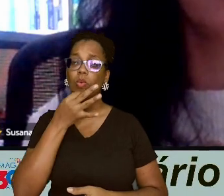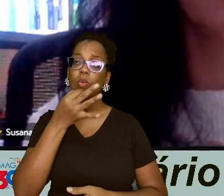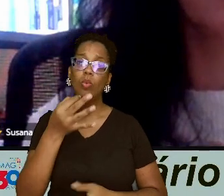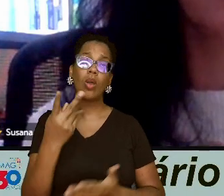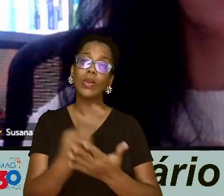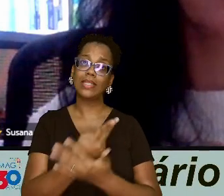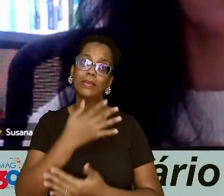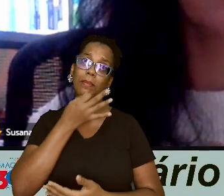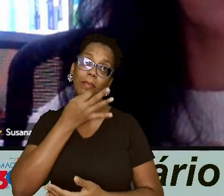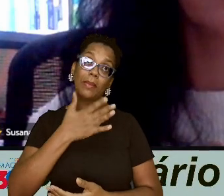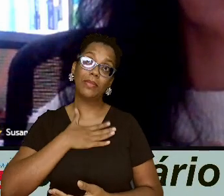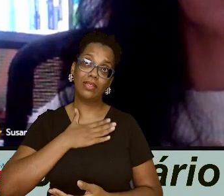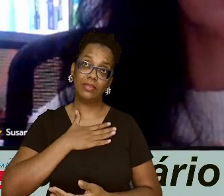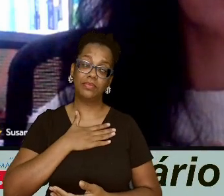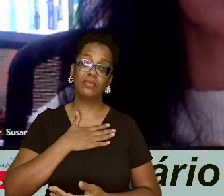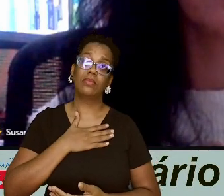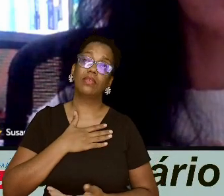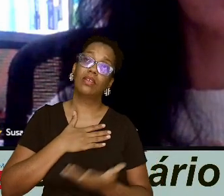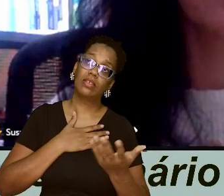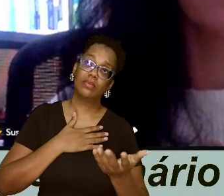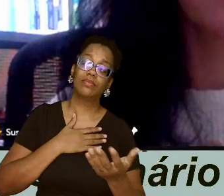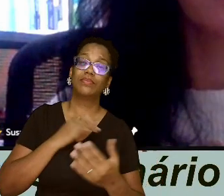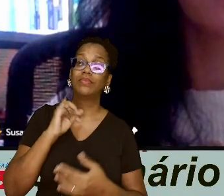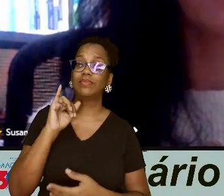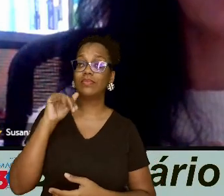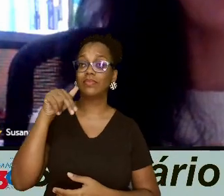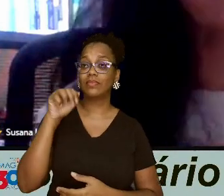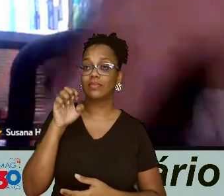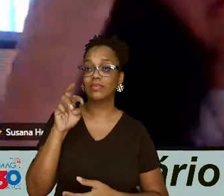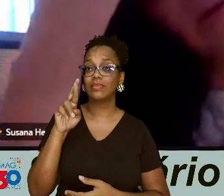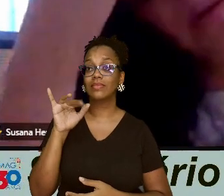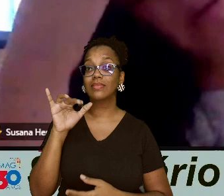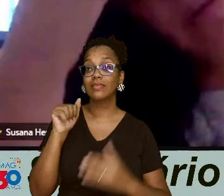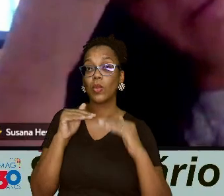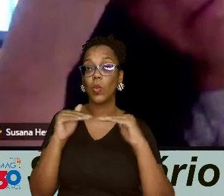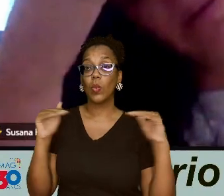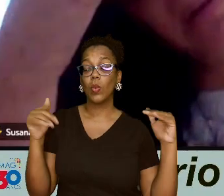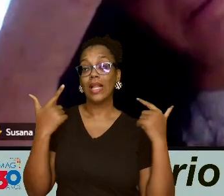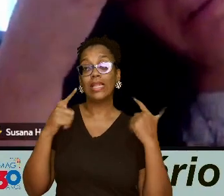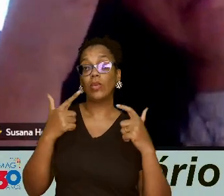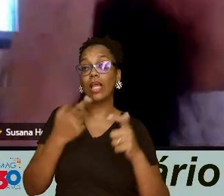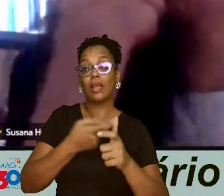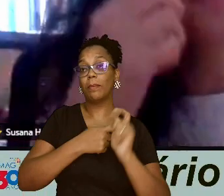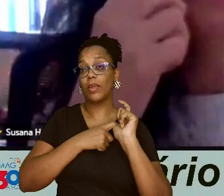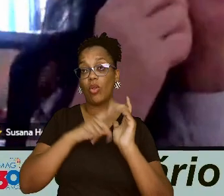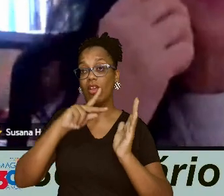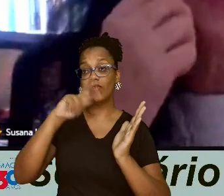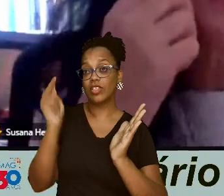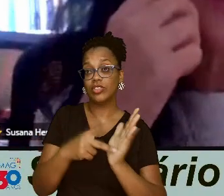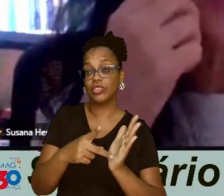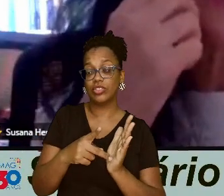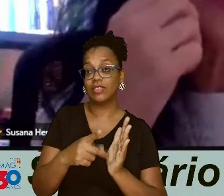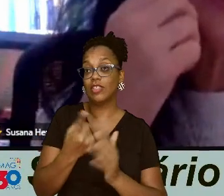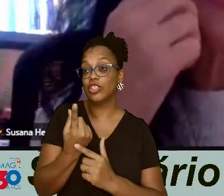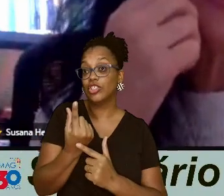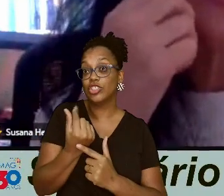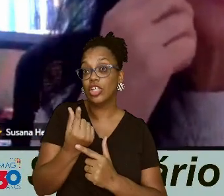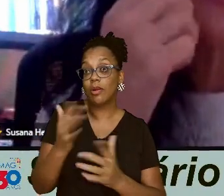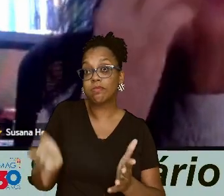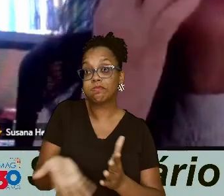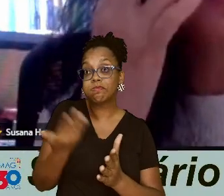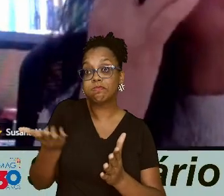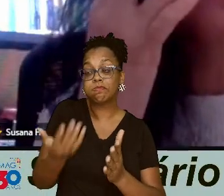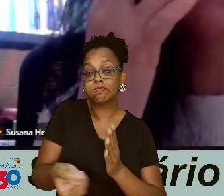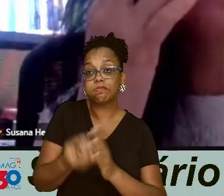está, né? Para mim, inércia é quando não há penhora efetiva e dinheiro levantado em favor